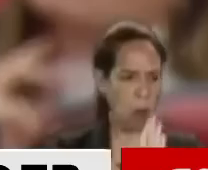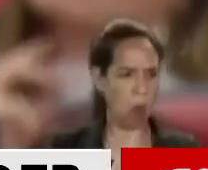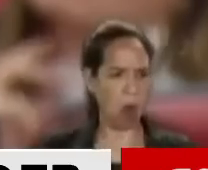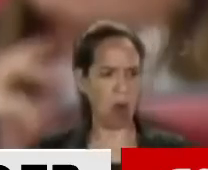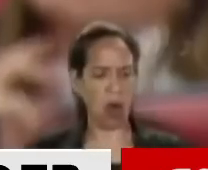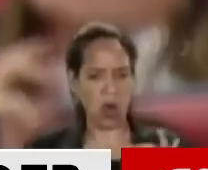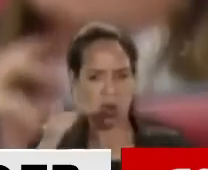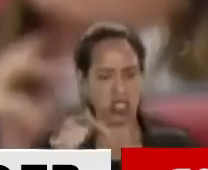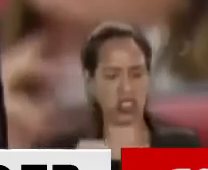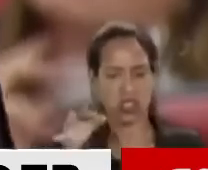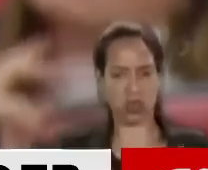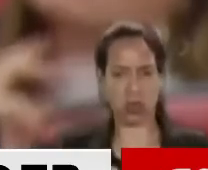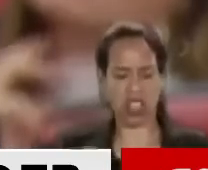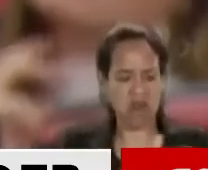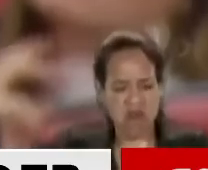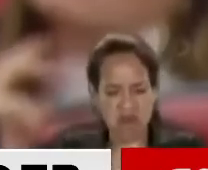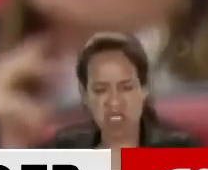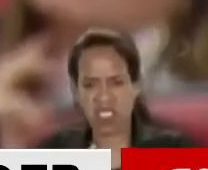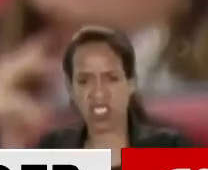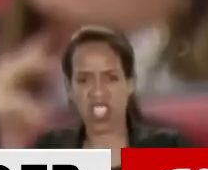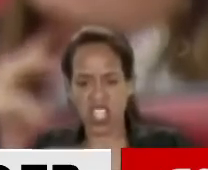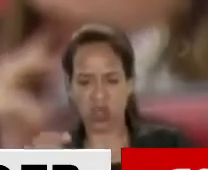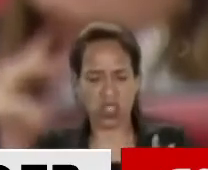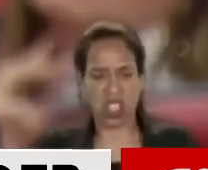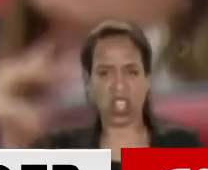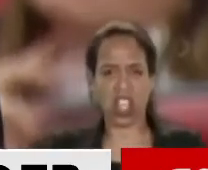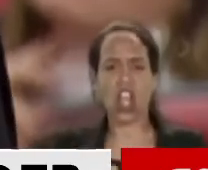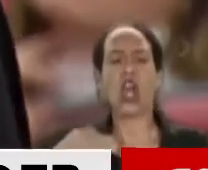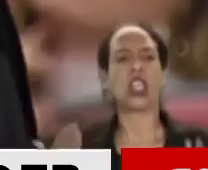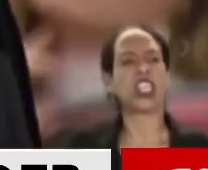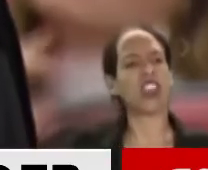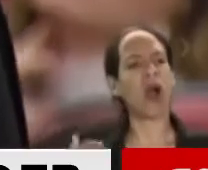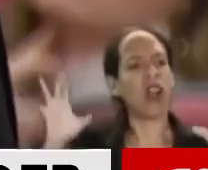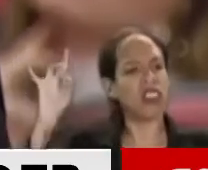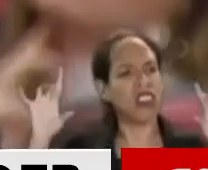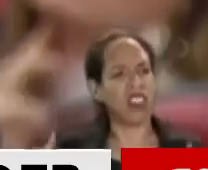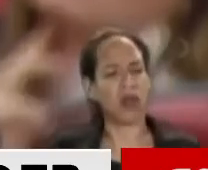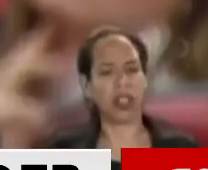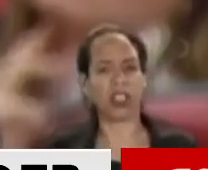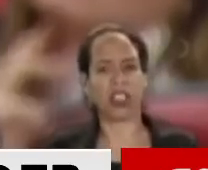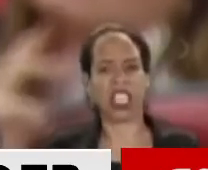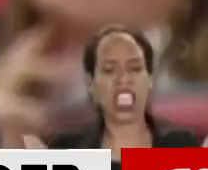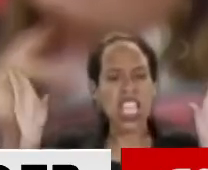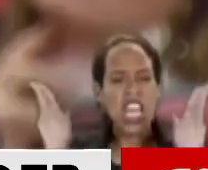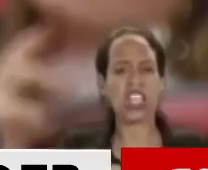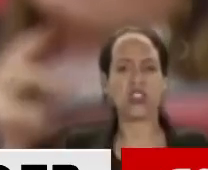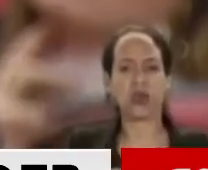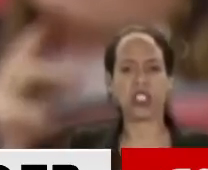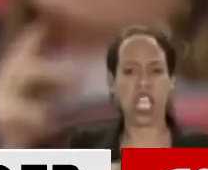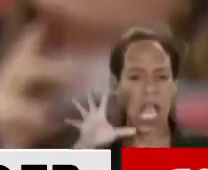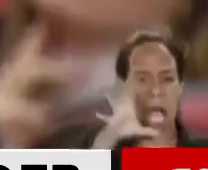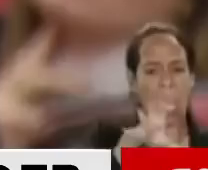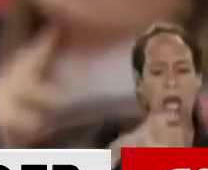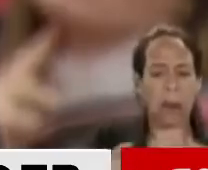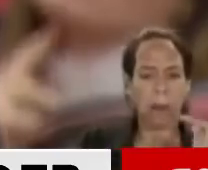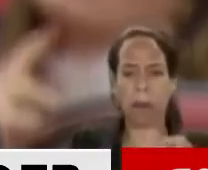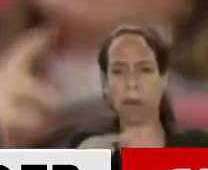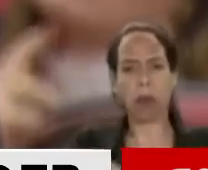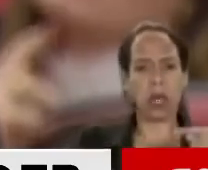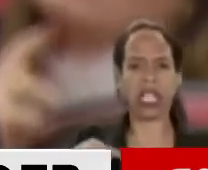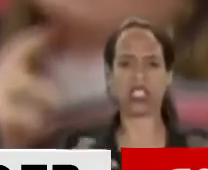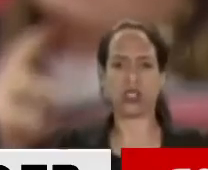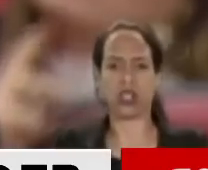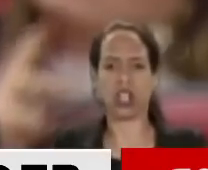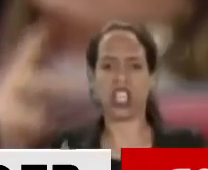investigar. Que investigações e que tipificações foram essas? Tipificação de abuso de poder político,